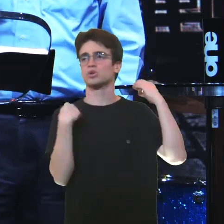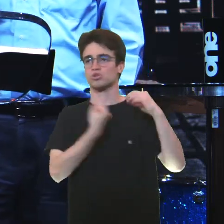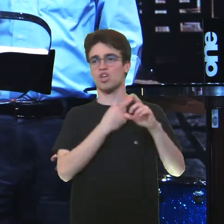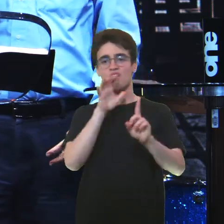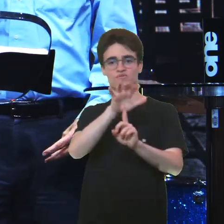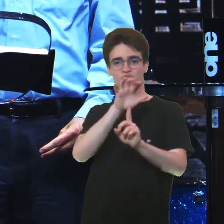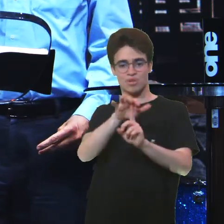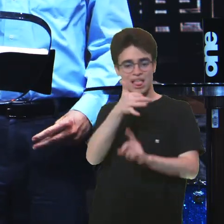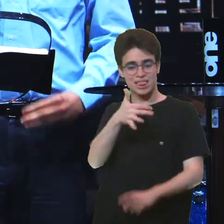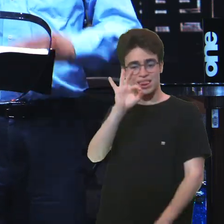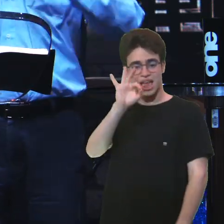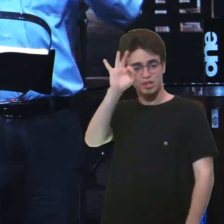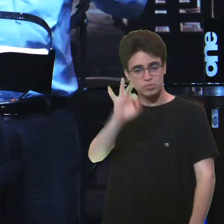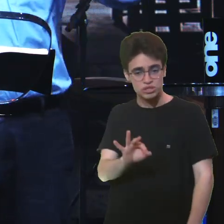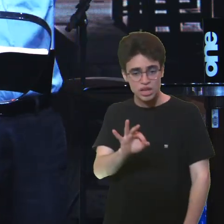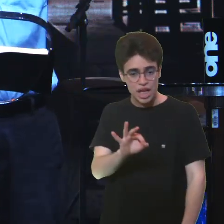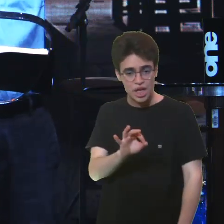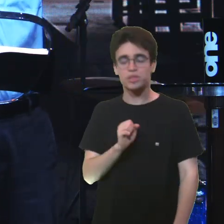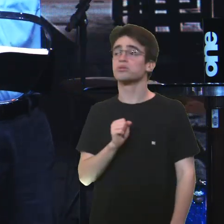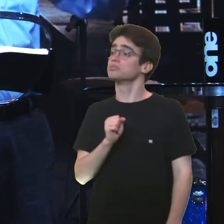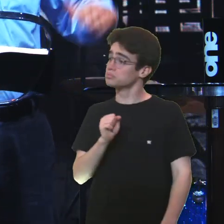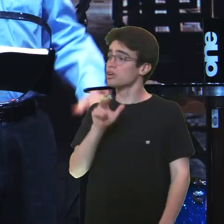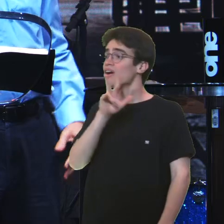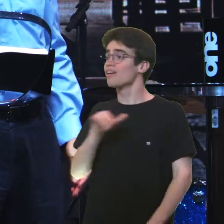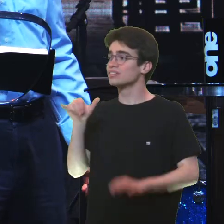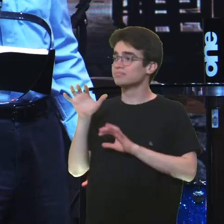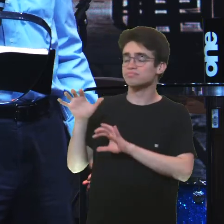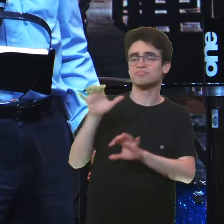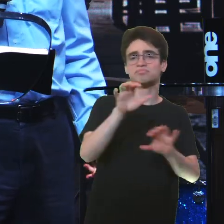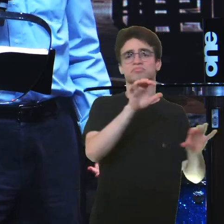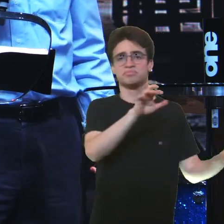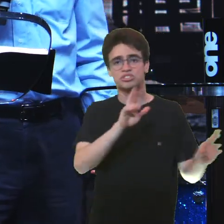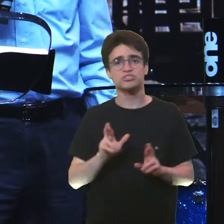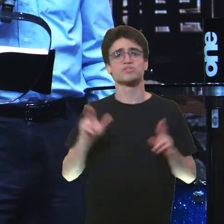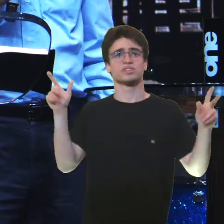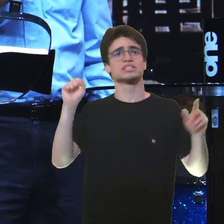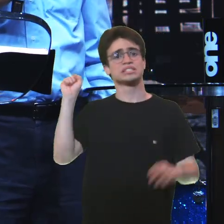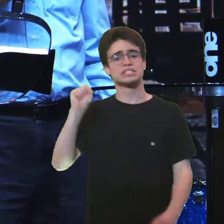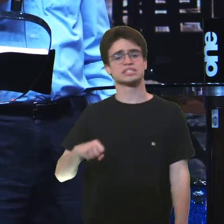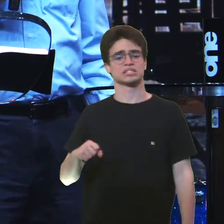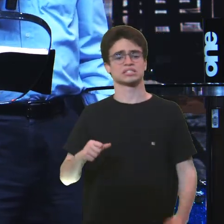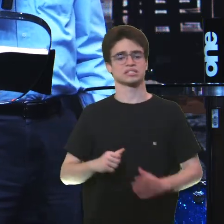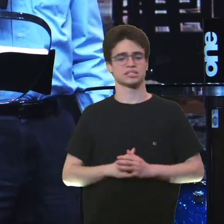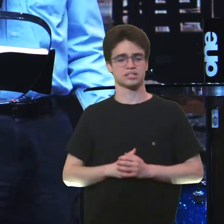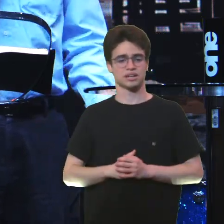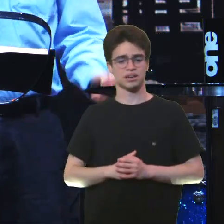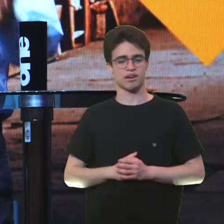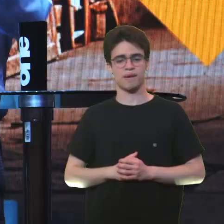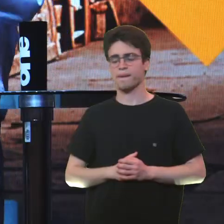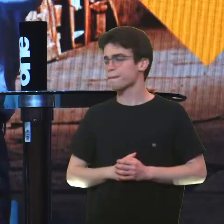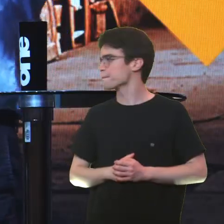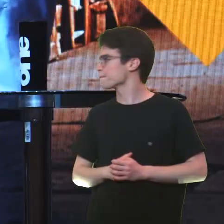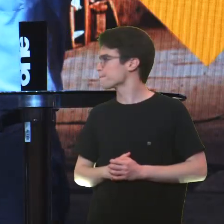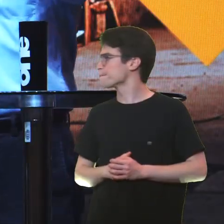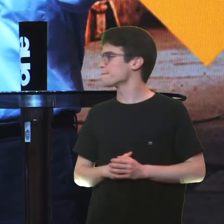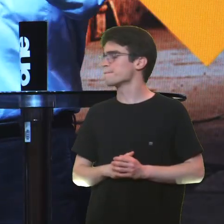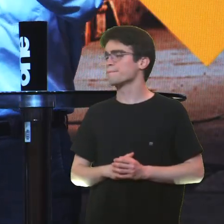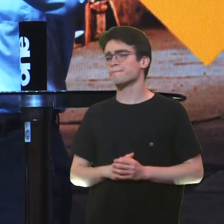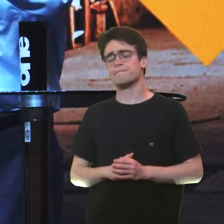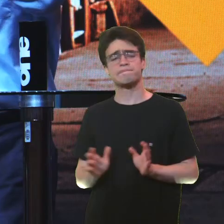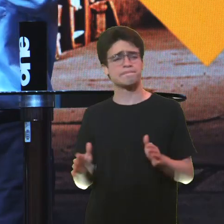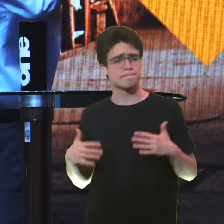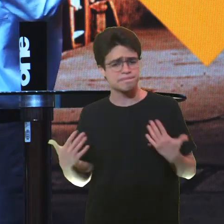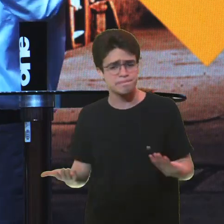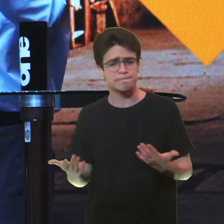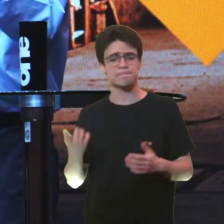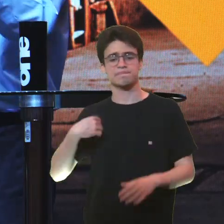afetarmos 10%, alguna diferencia vamos a hacer. alguma diferença faremos. Cuando habíamos